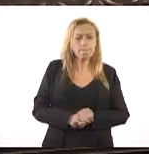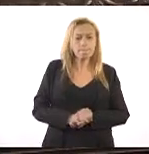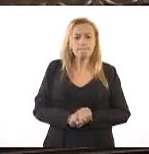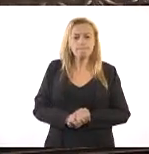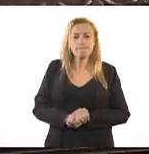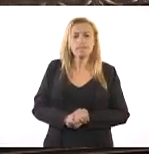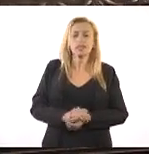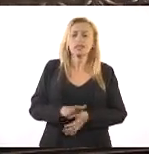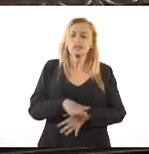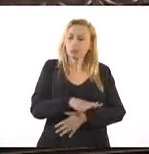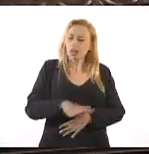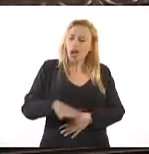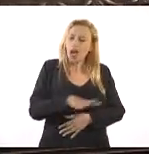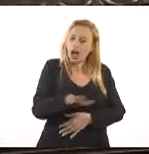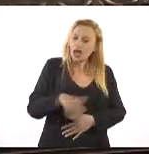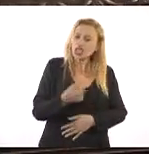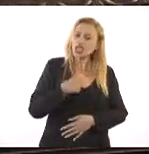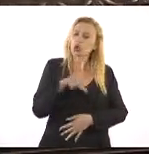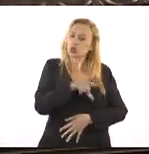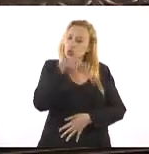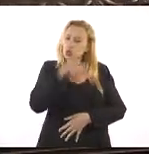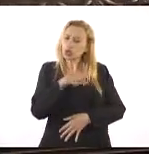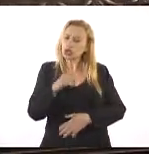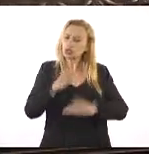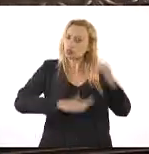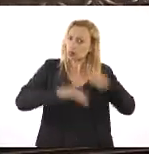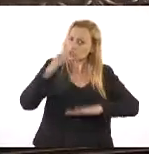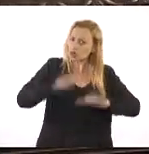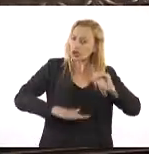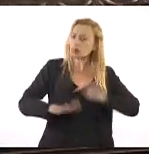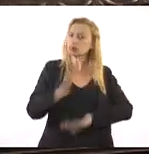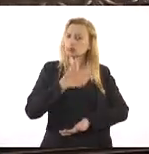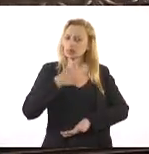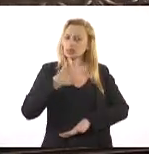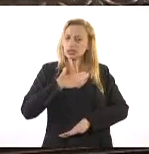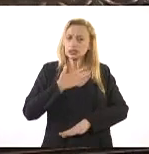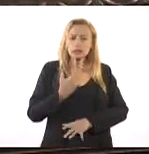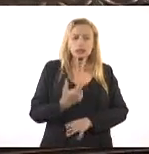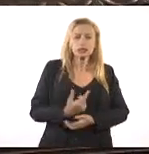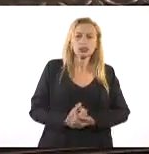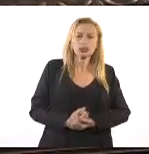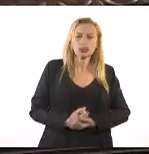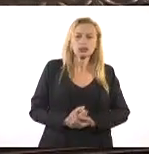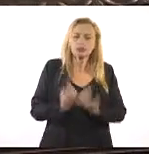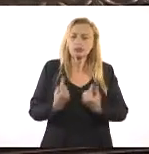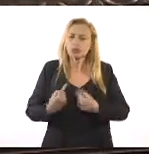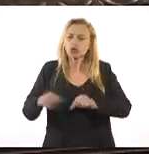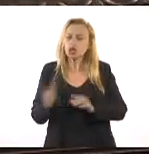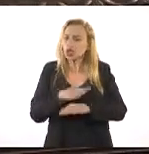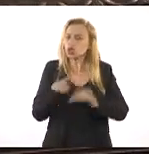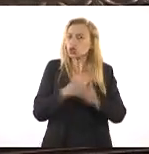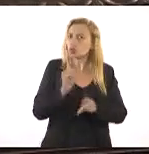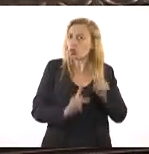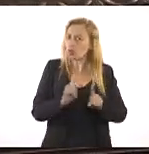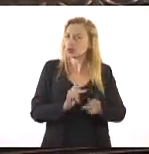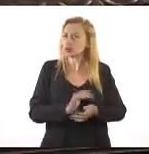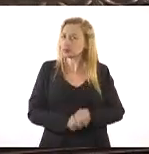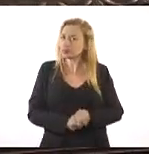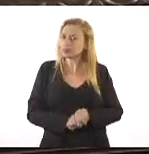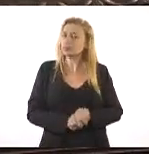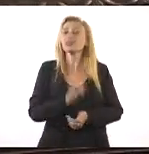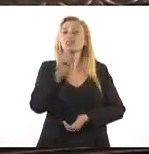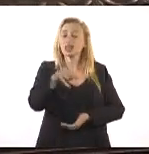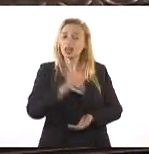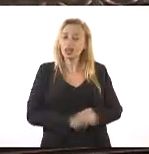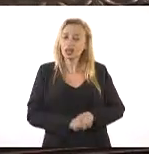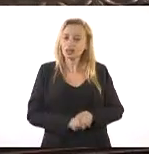eu escolhi como profissão e que está atingindo a toda a população, que é